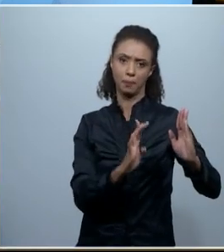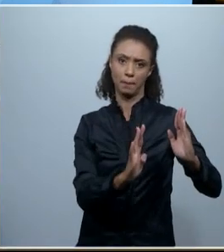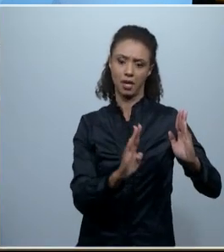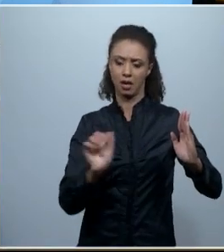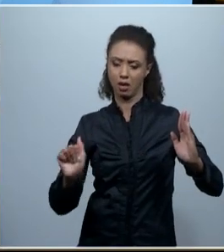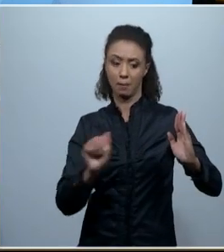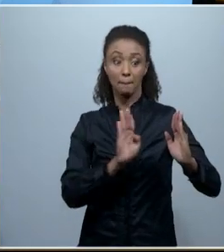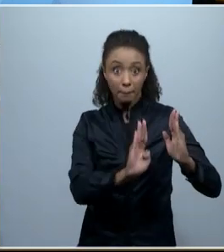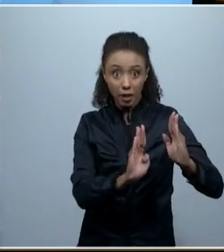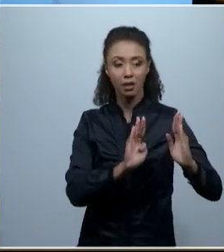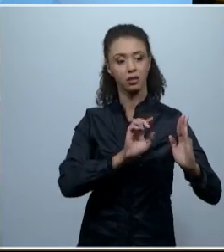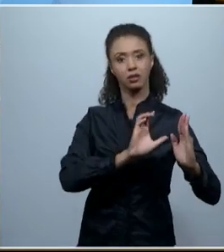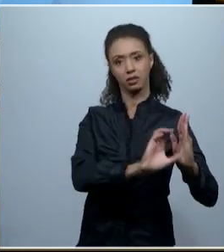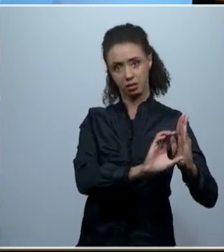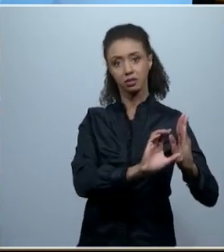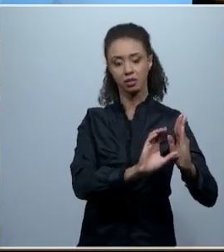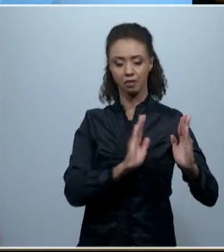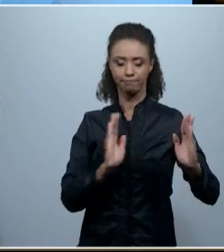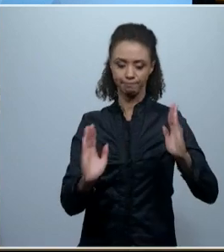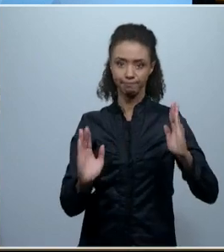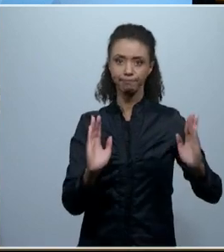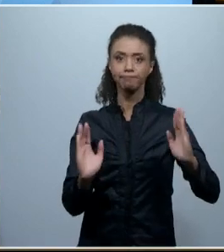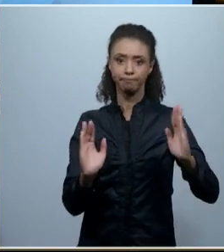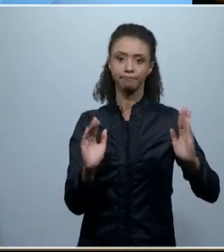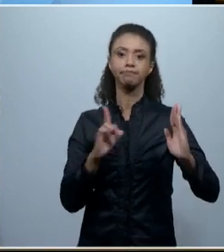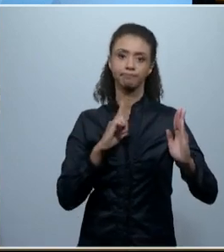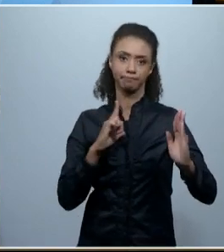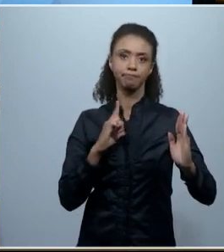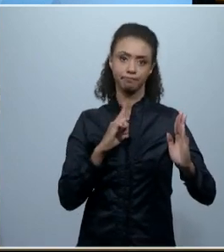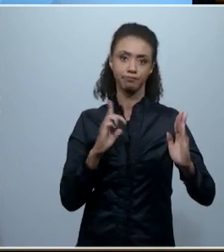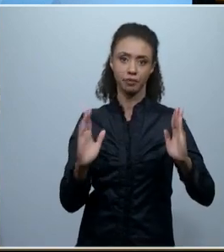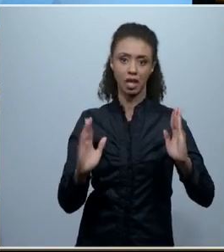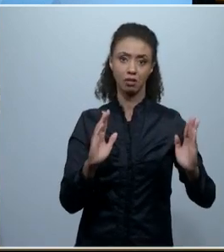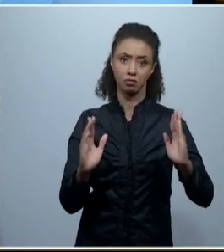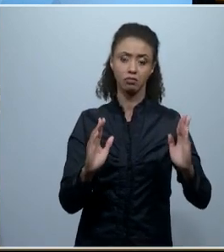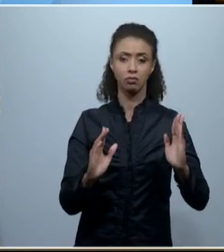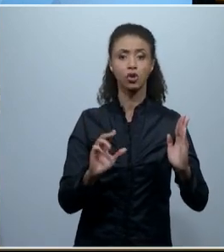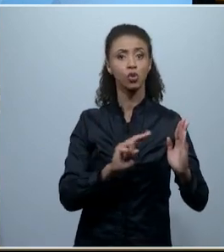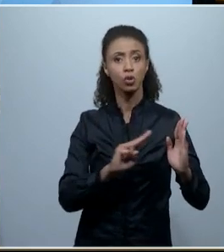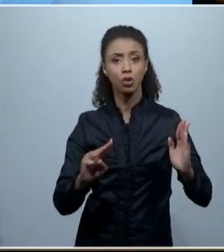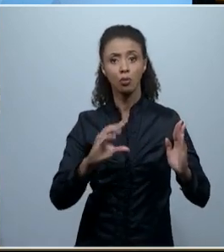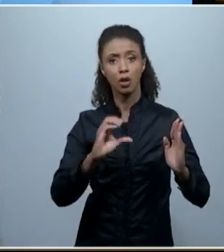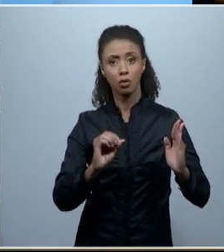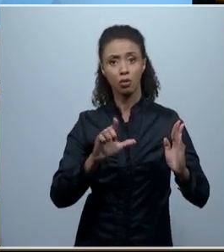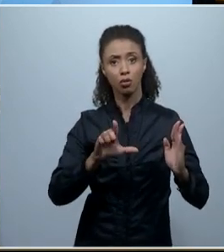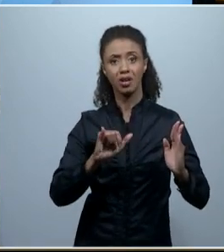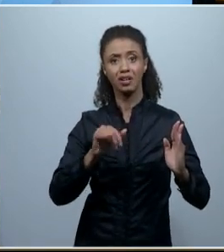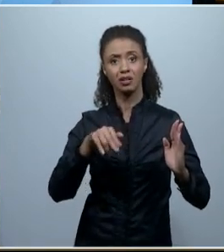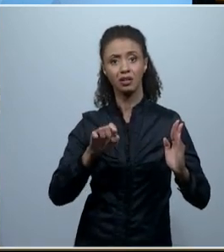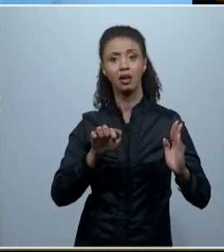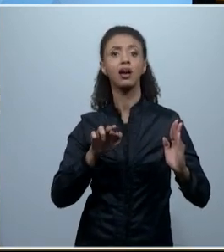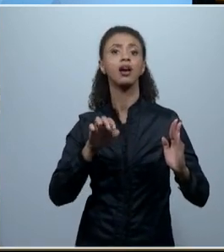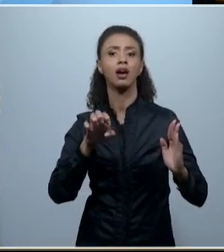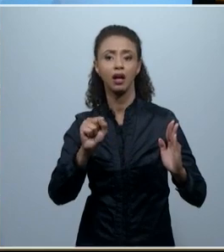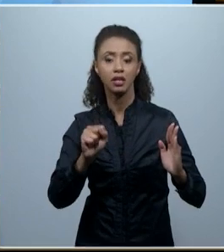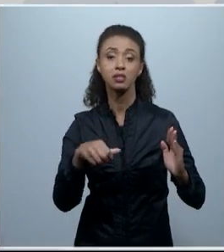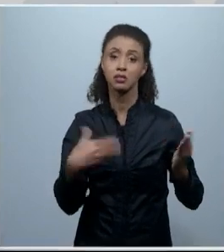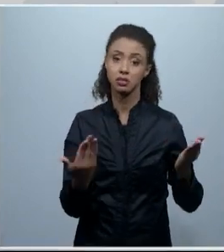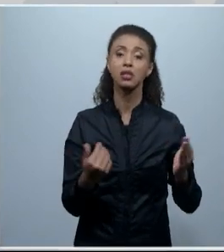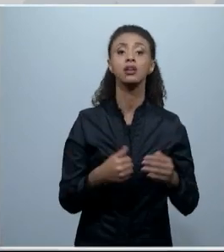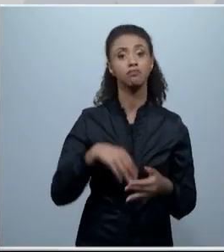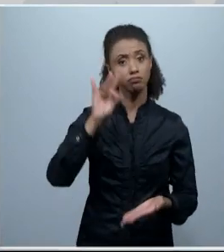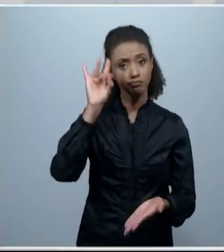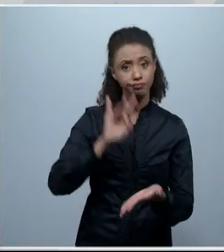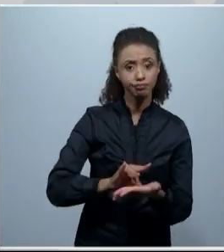ternária abc a gente está dizendo que estes pontos são o linear es 22 distintos e que o ponto b está entre aa